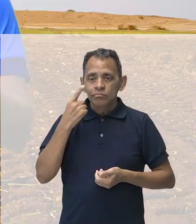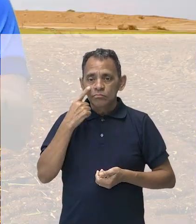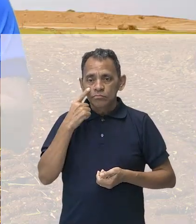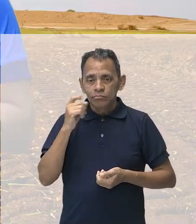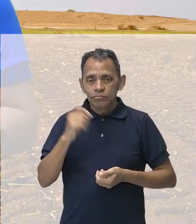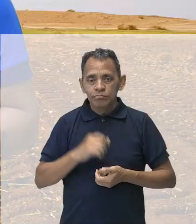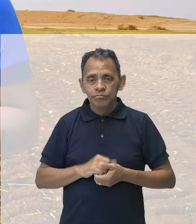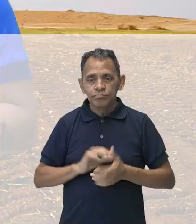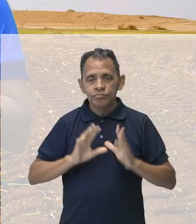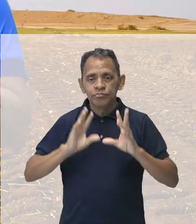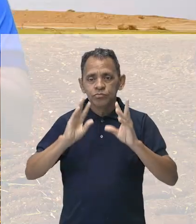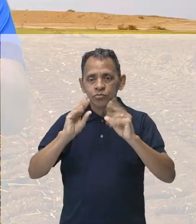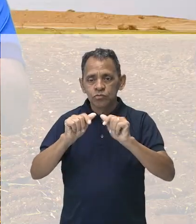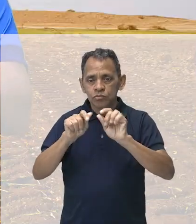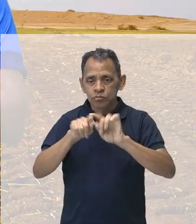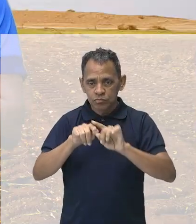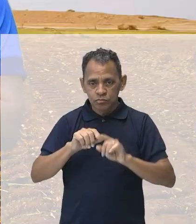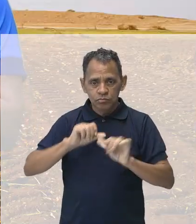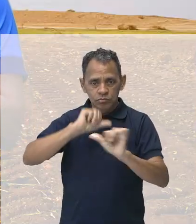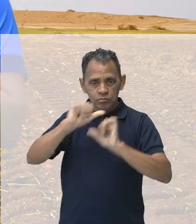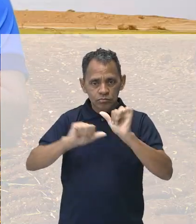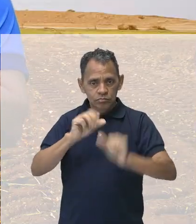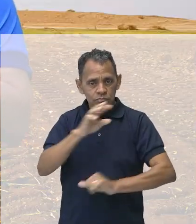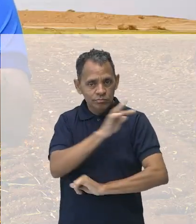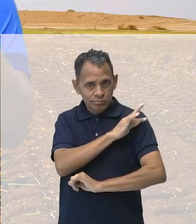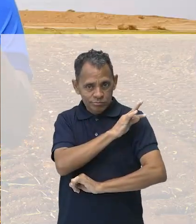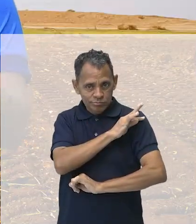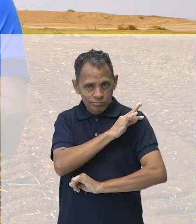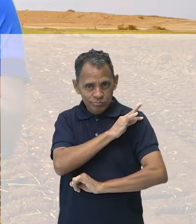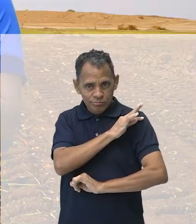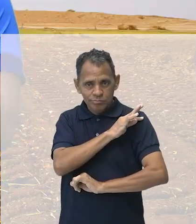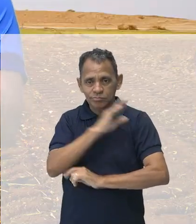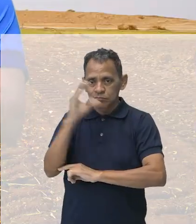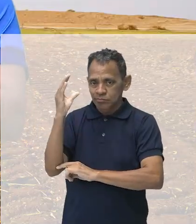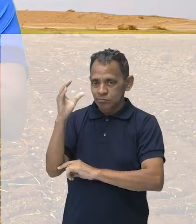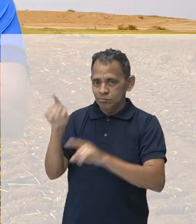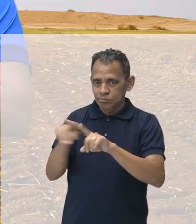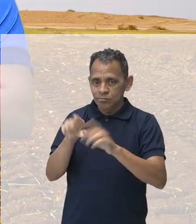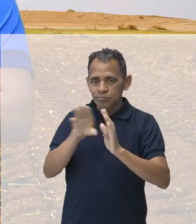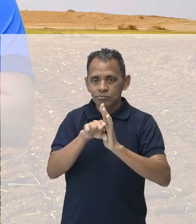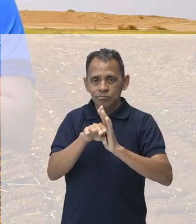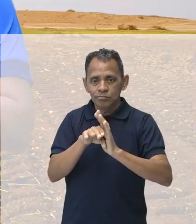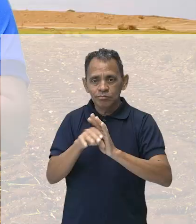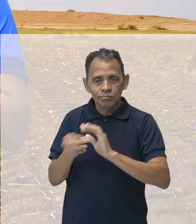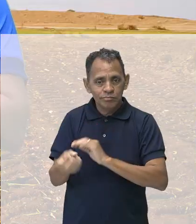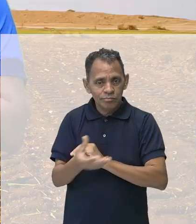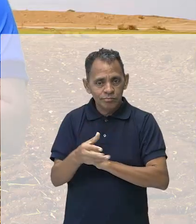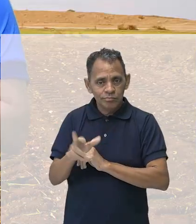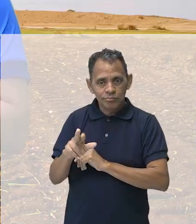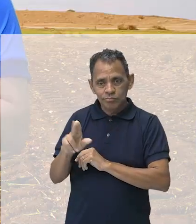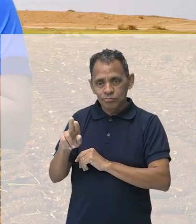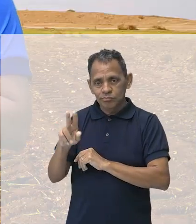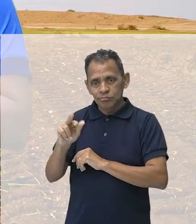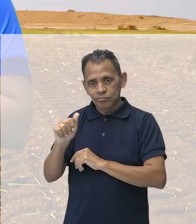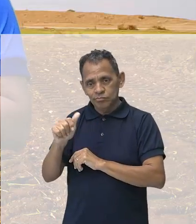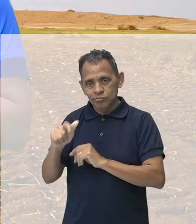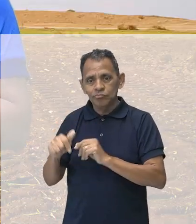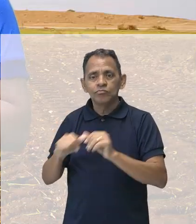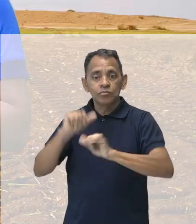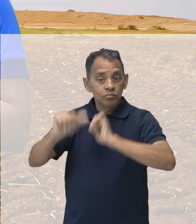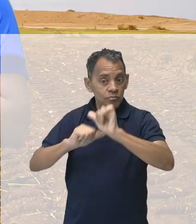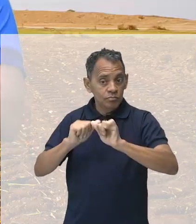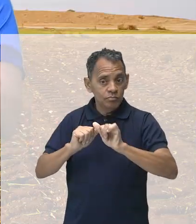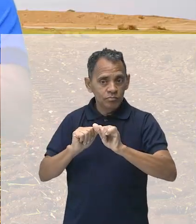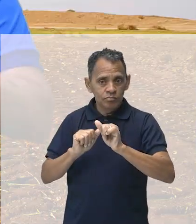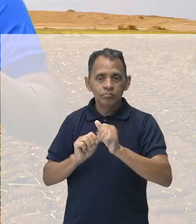com todas essas mudanças técnicas e científicas, o conceito de novo rural, gente, realmente está emergindo. Então, o